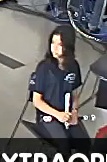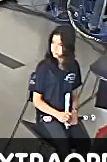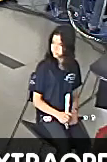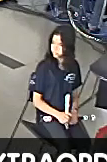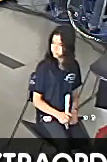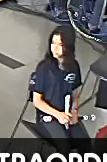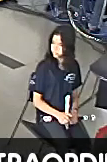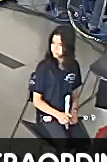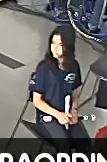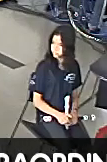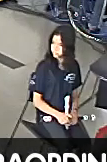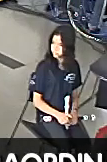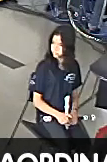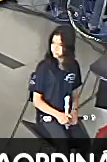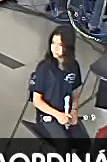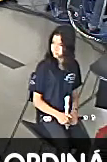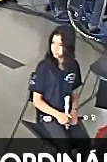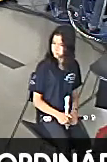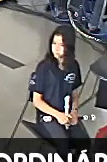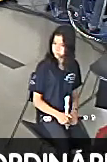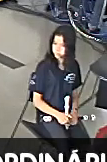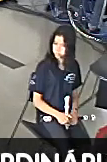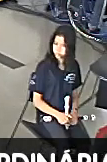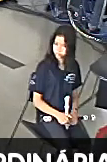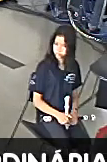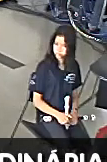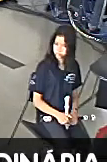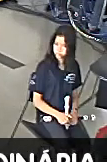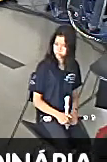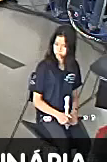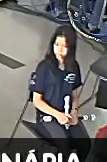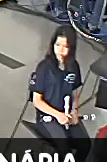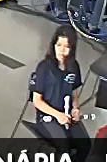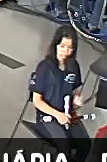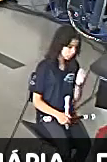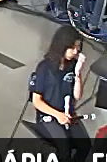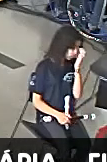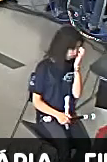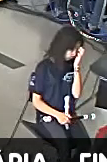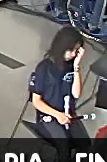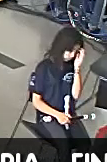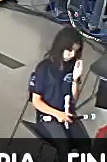da Eucaristia, Paróquia Nossa Senhora da Glória. Cadê ela?